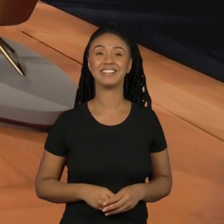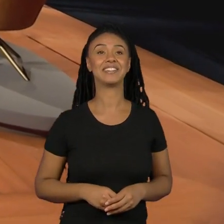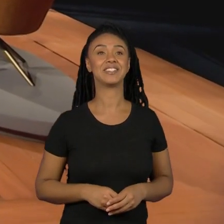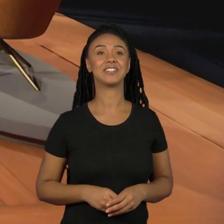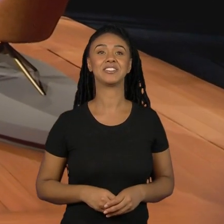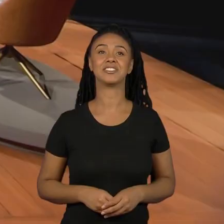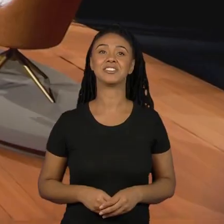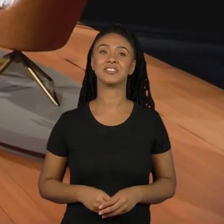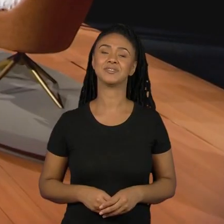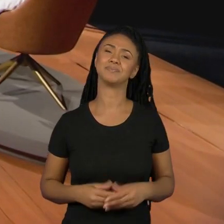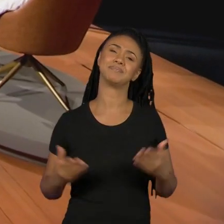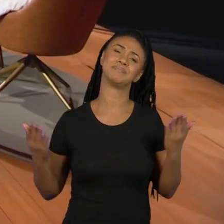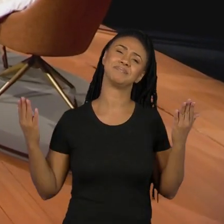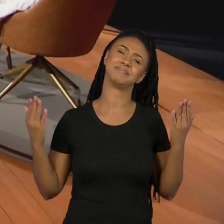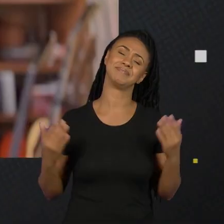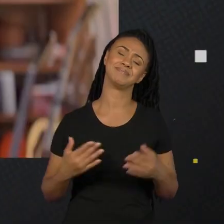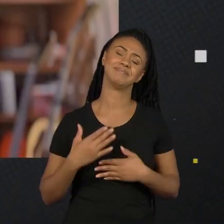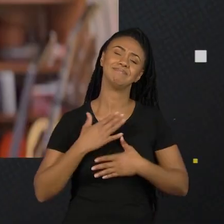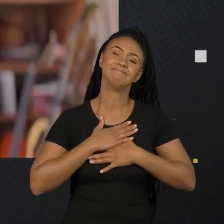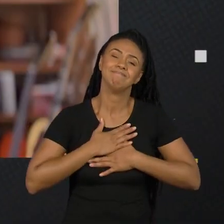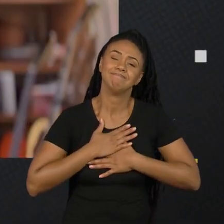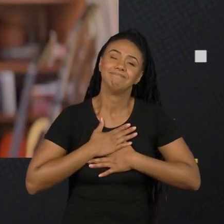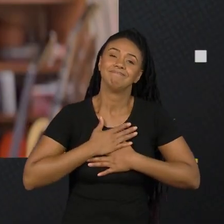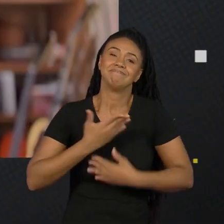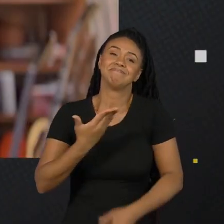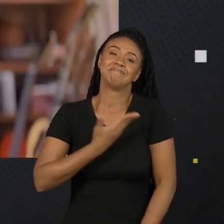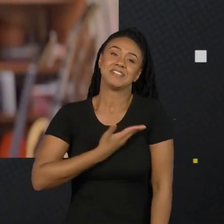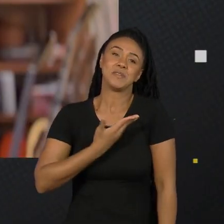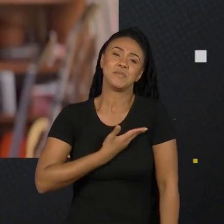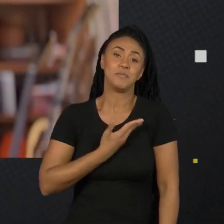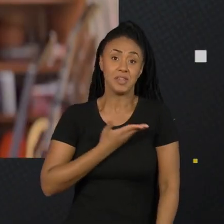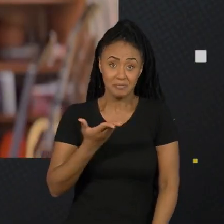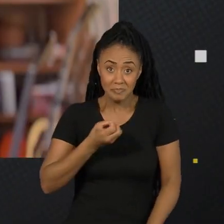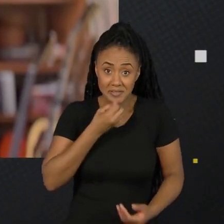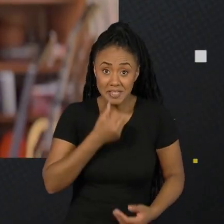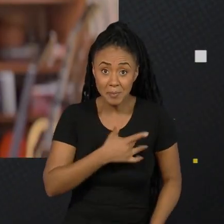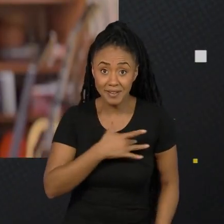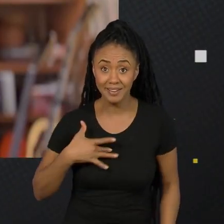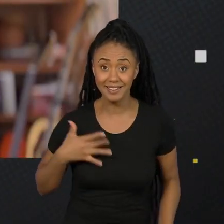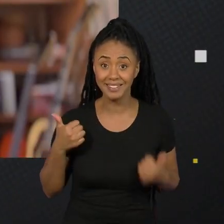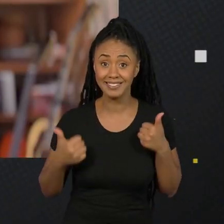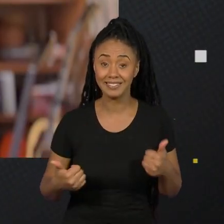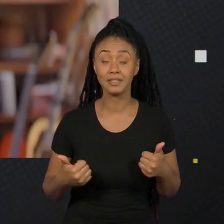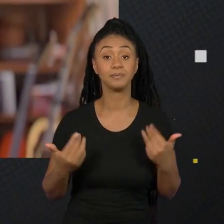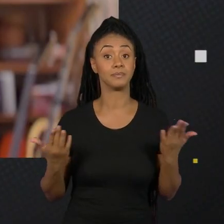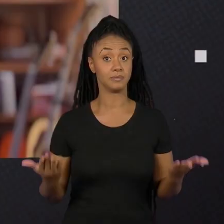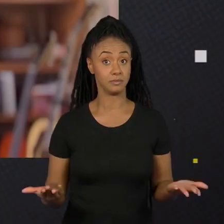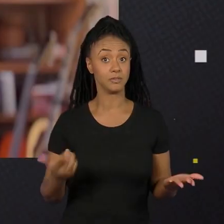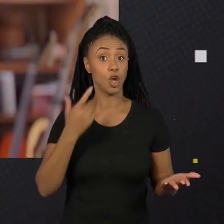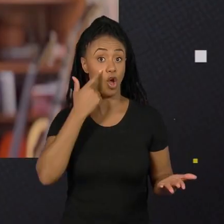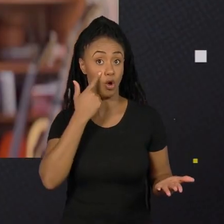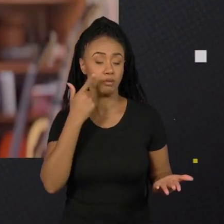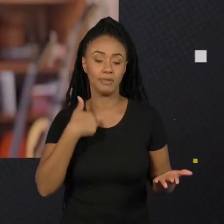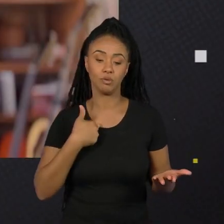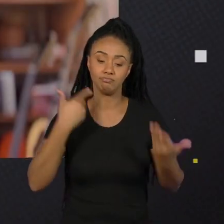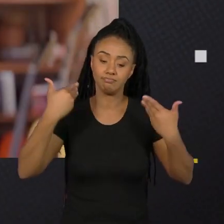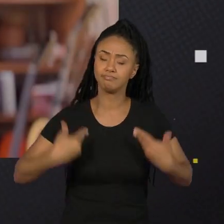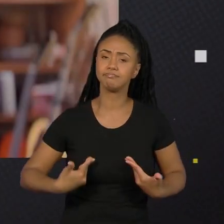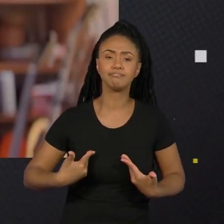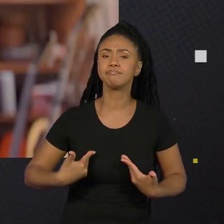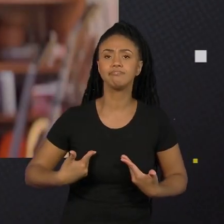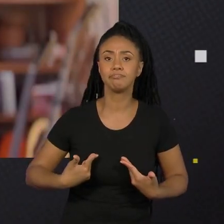Olha. Queridíssimo amigo Antônio Petkov, como vai você? Olha, eu estou aqui para te dar um grande